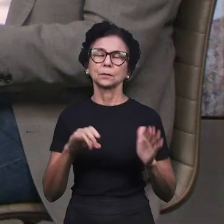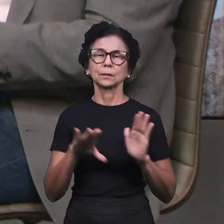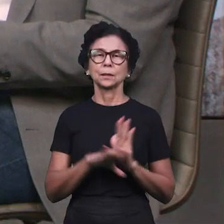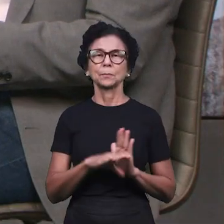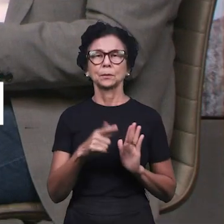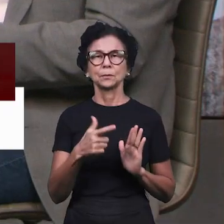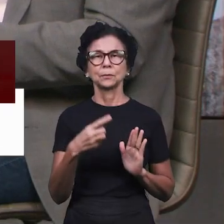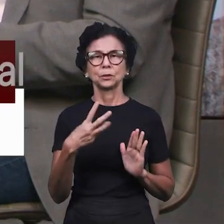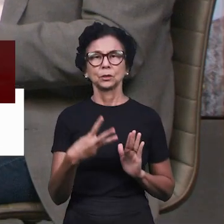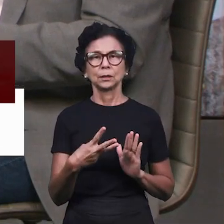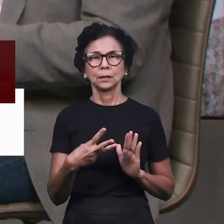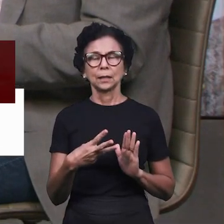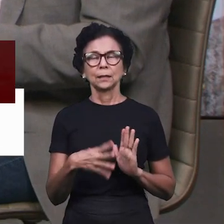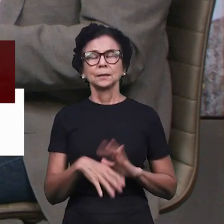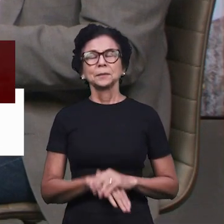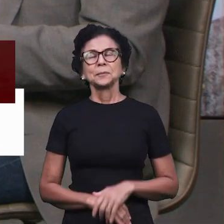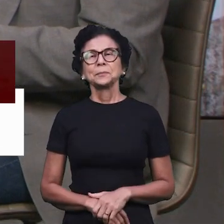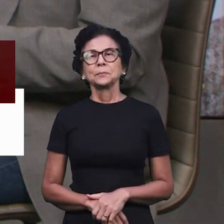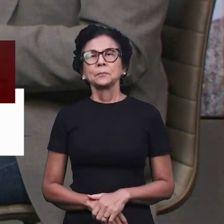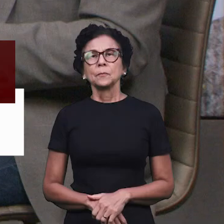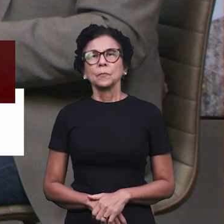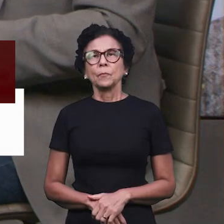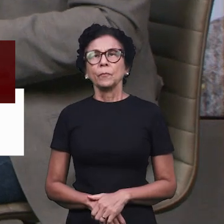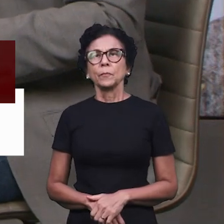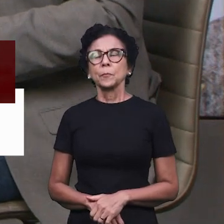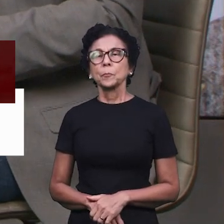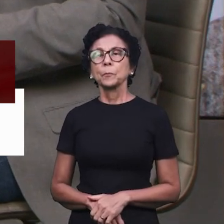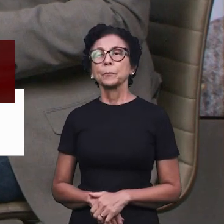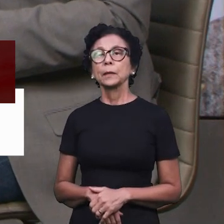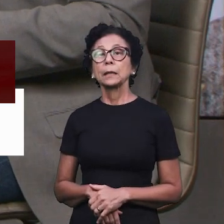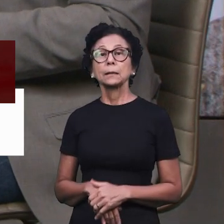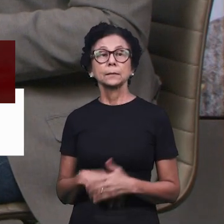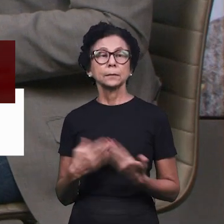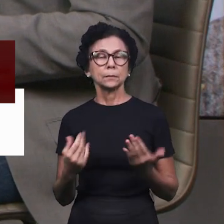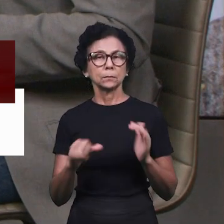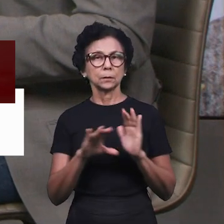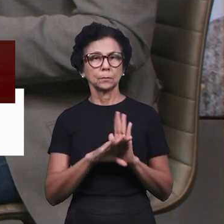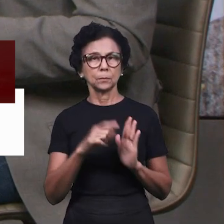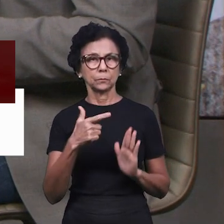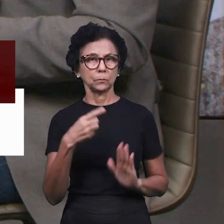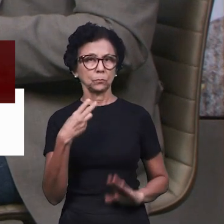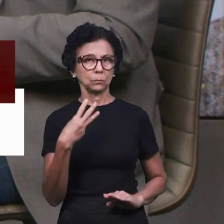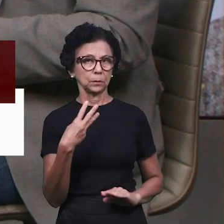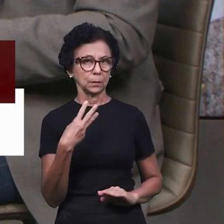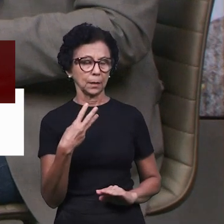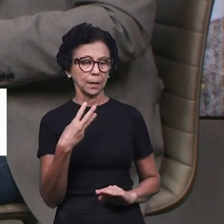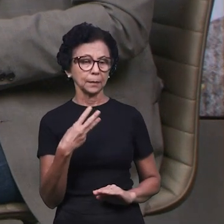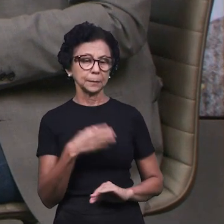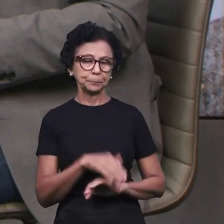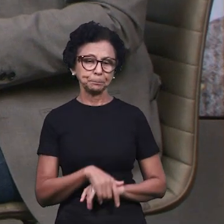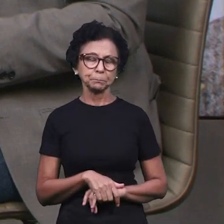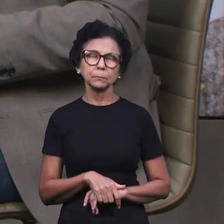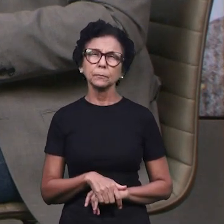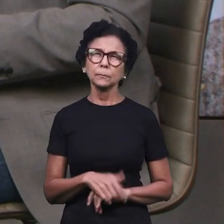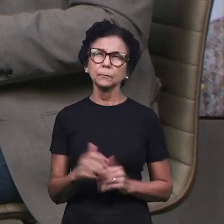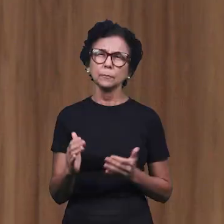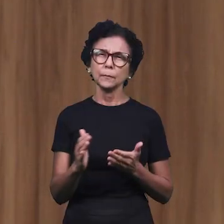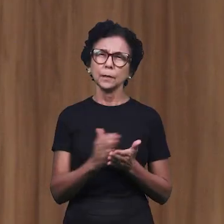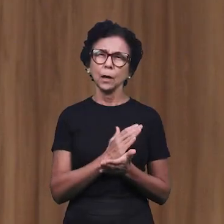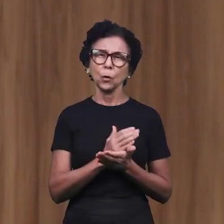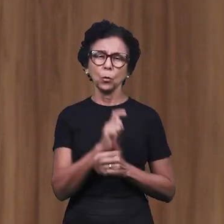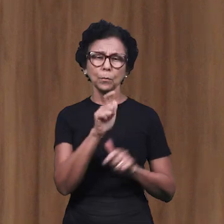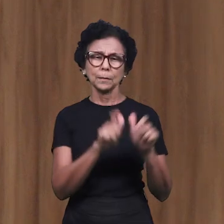capítulo 23, pastor. O capítulo 23, existem assim algumas pessoas que